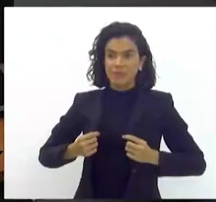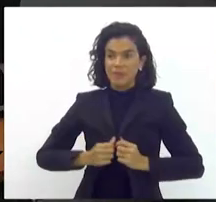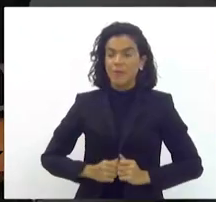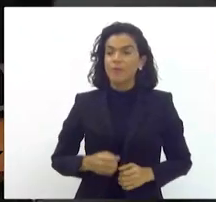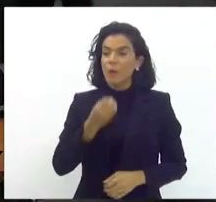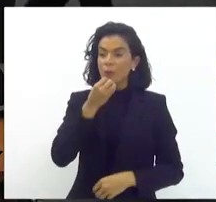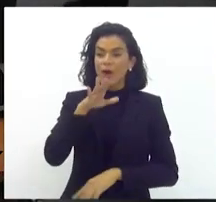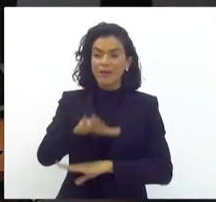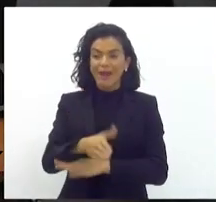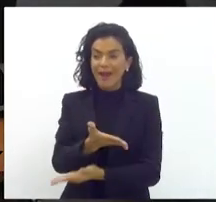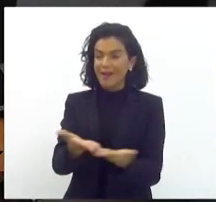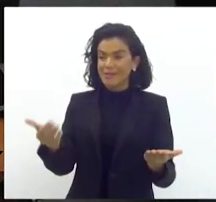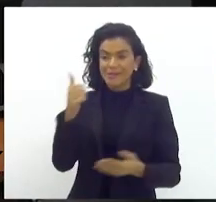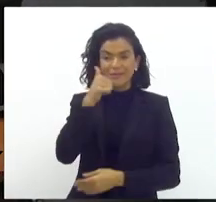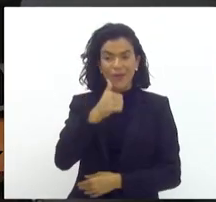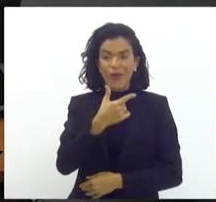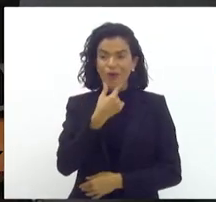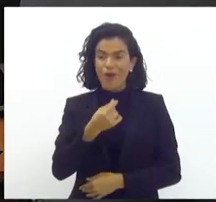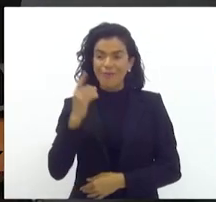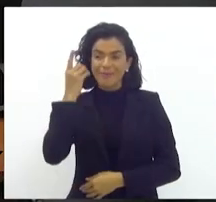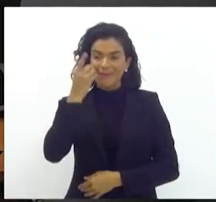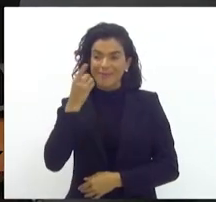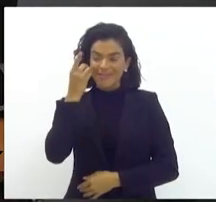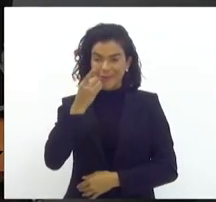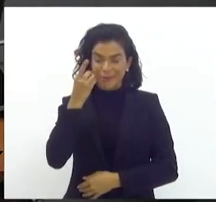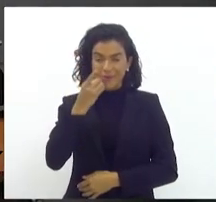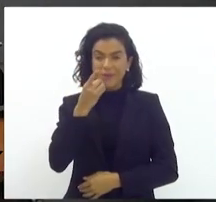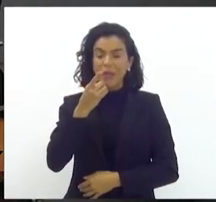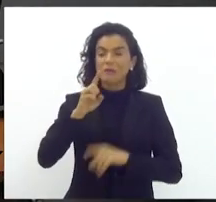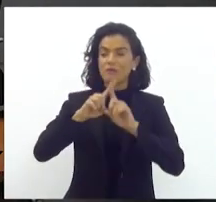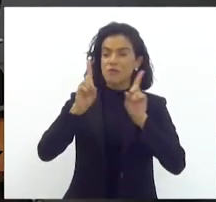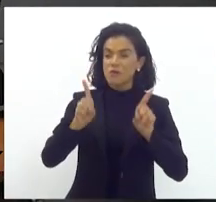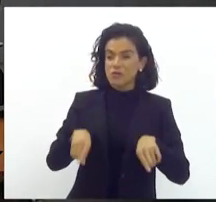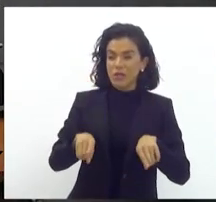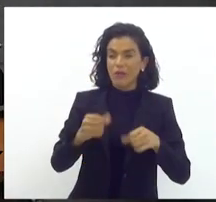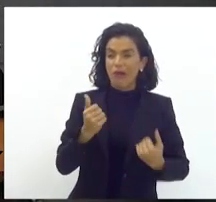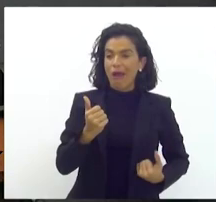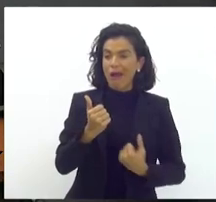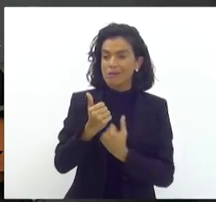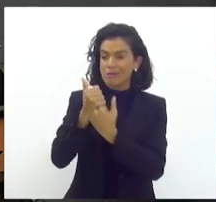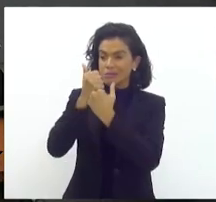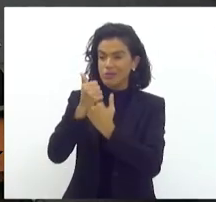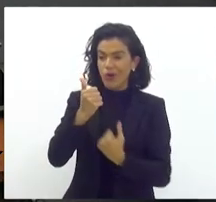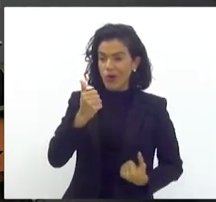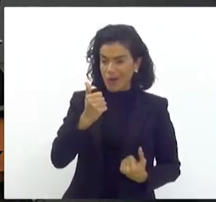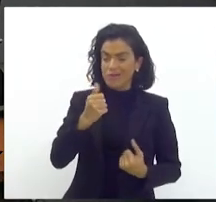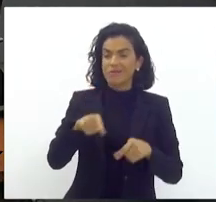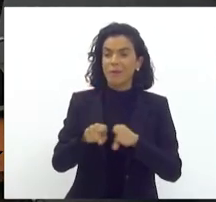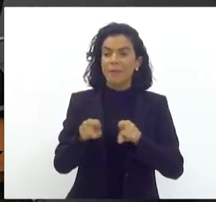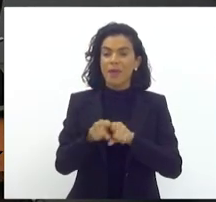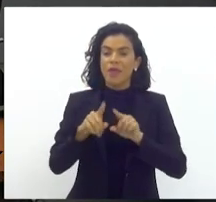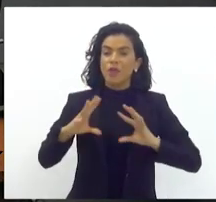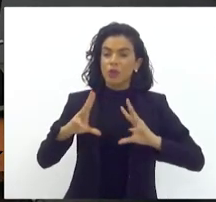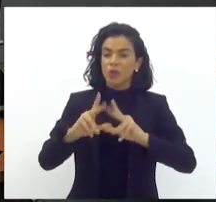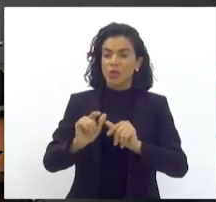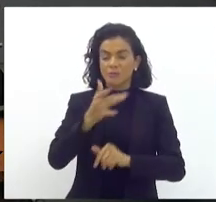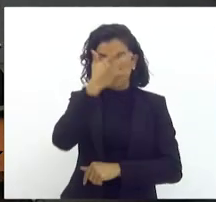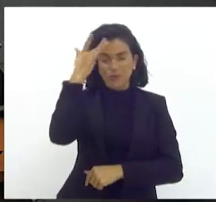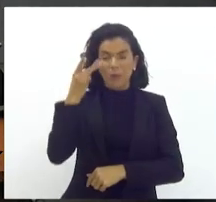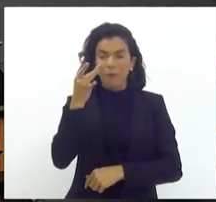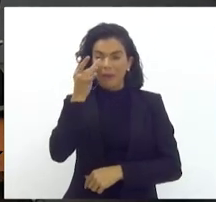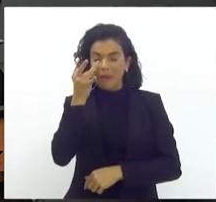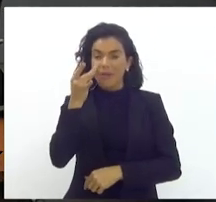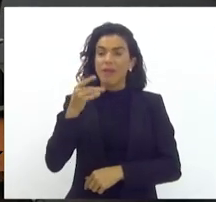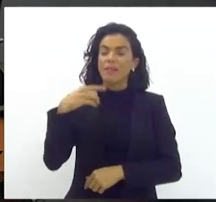Boa tarde senhoras e senhores de Deputados servidores assessores público presente querida amiga